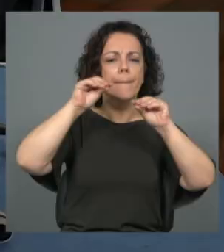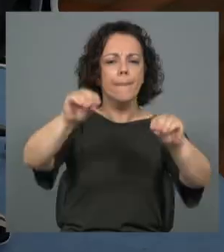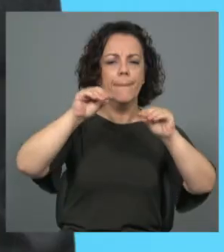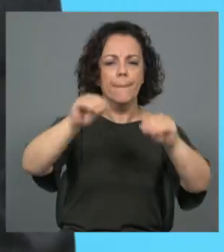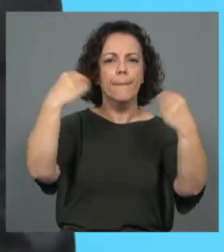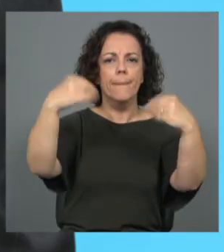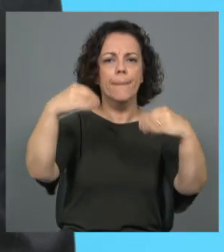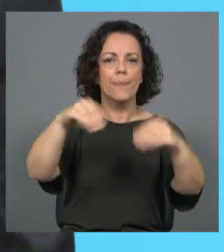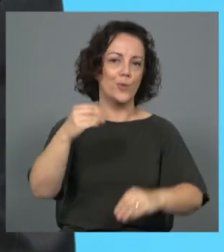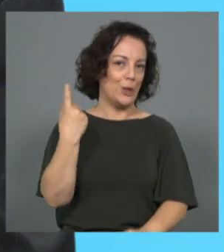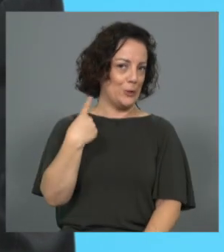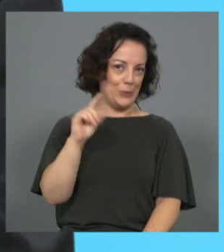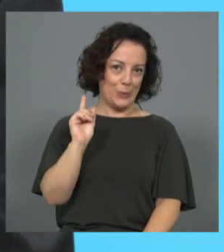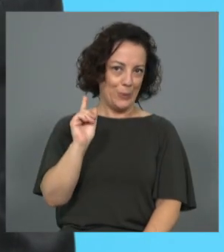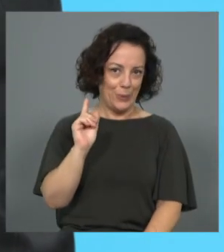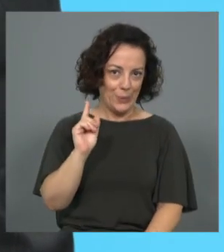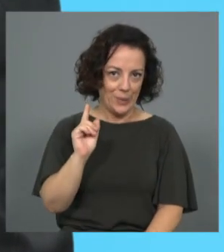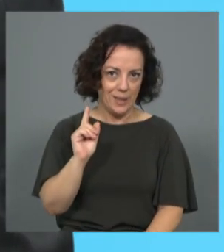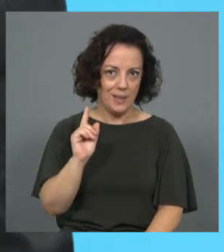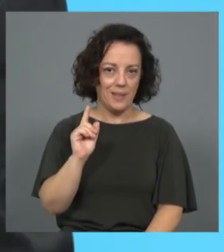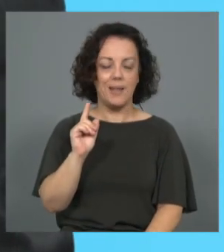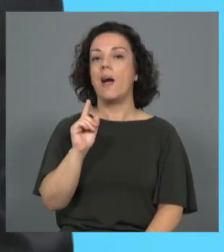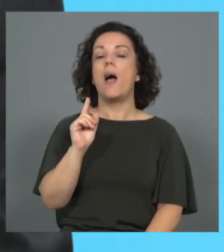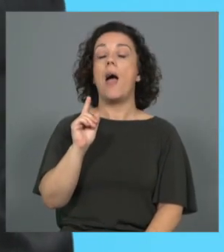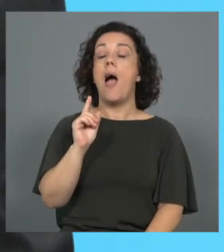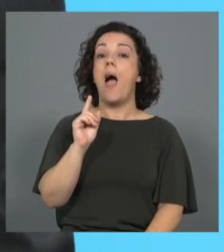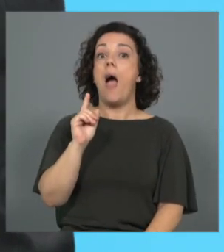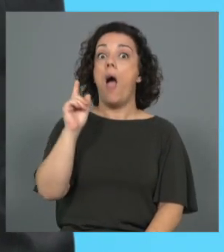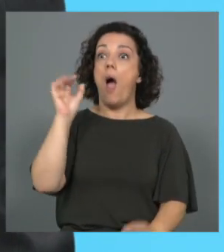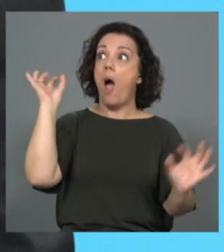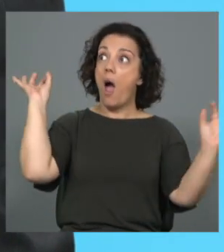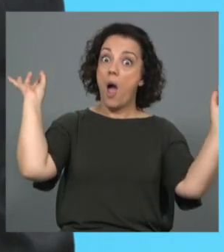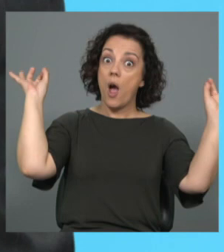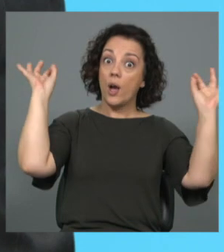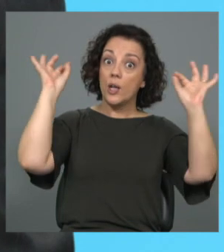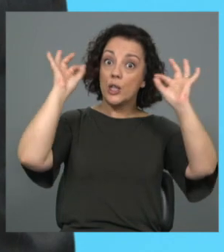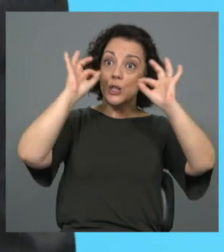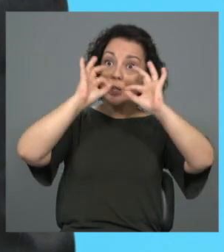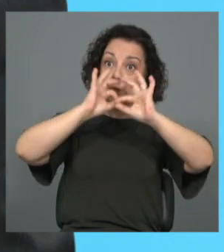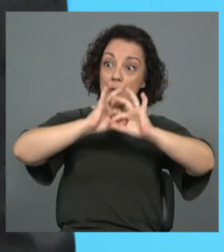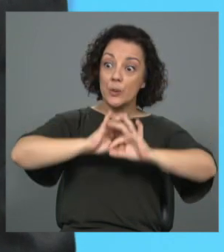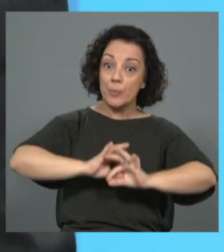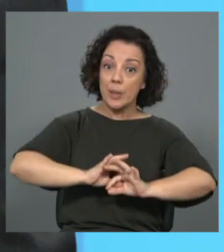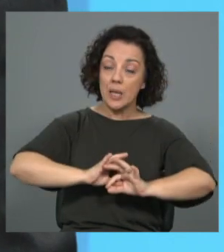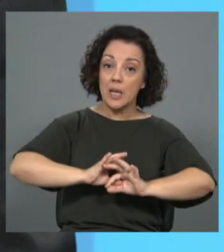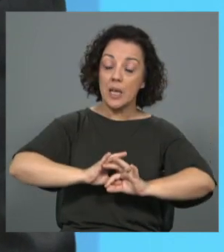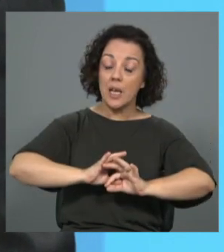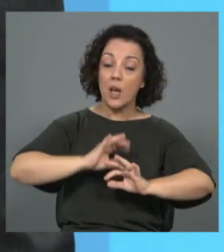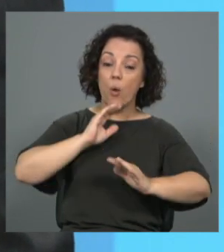didaticamente, com uma linguagem bem apresentada, mas sim com uma